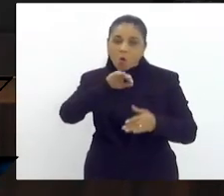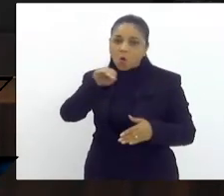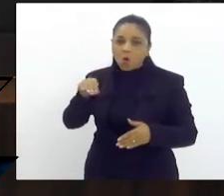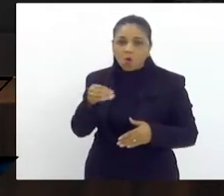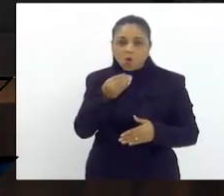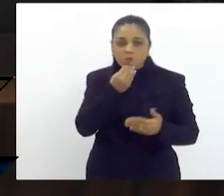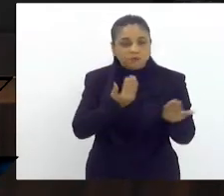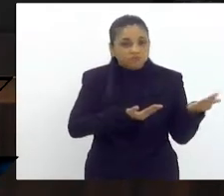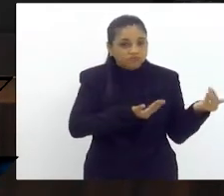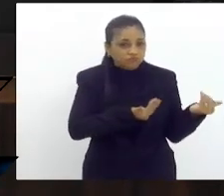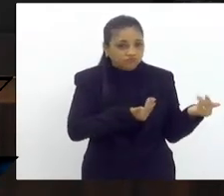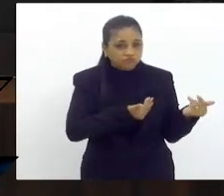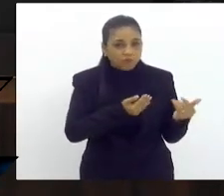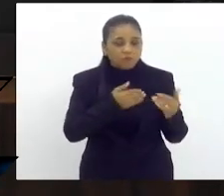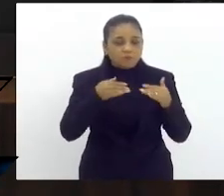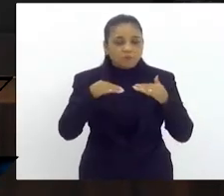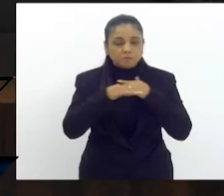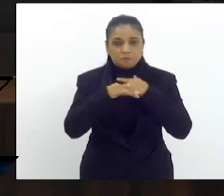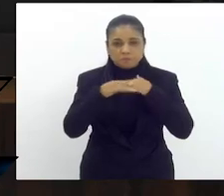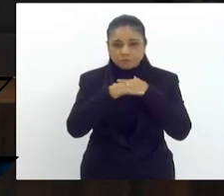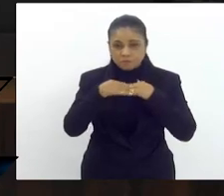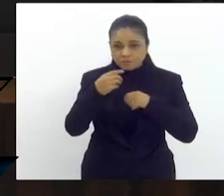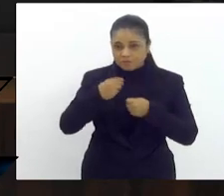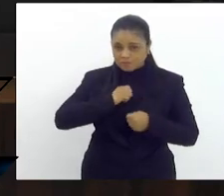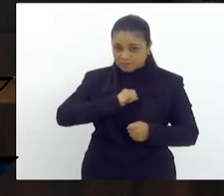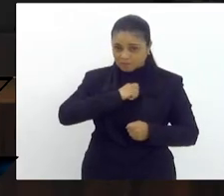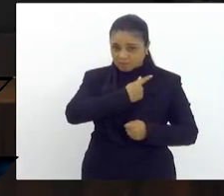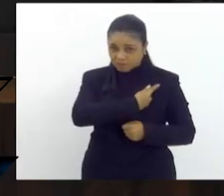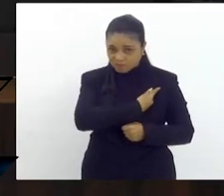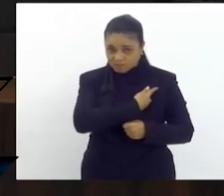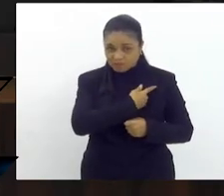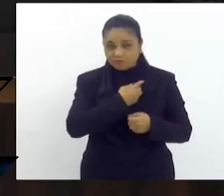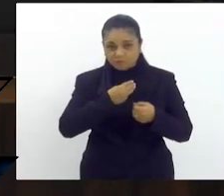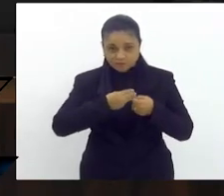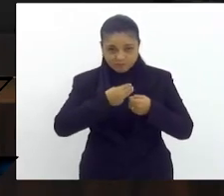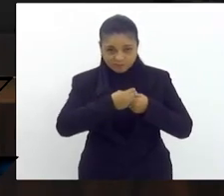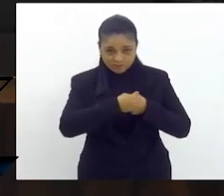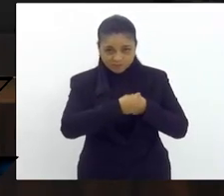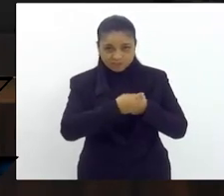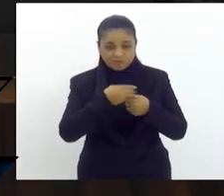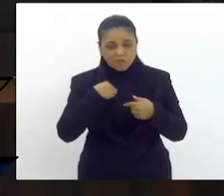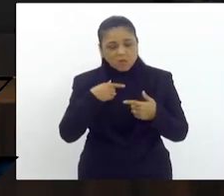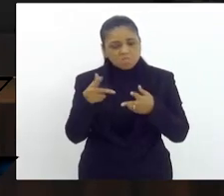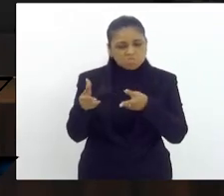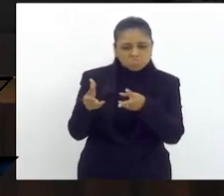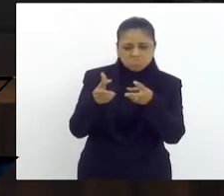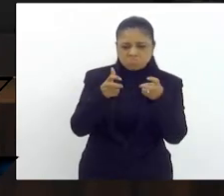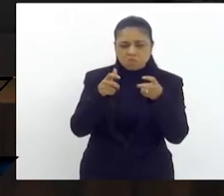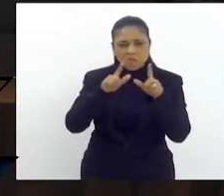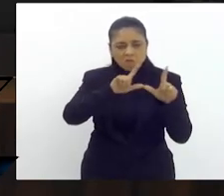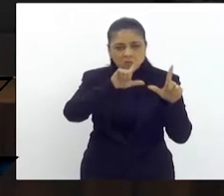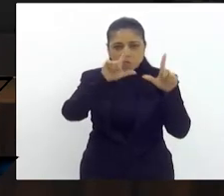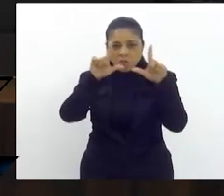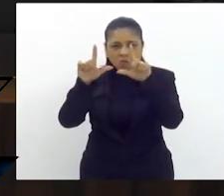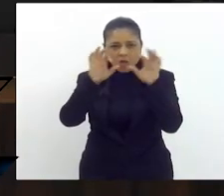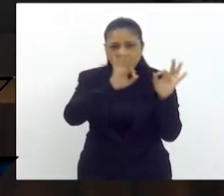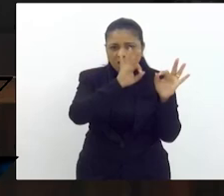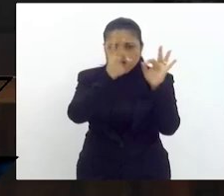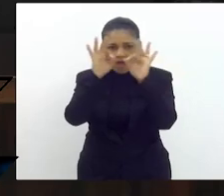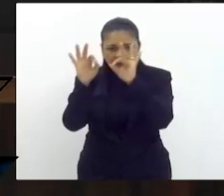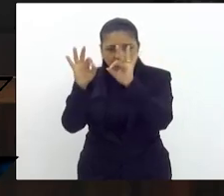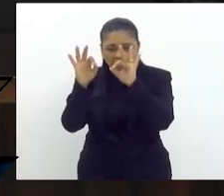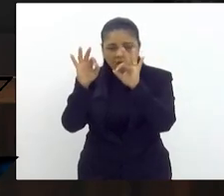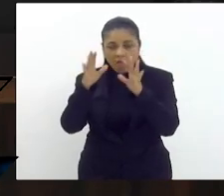para os jovens do município São Gonçalo e eu fiquei desde o primeiro momento que assistir aquela cena e é bom que se diga